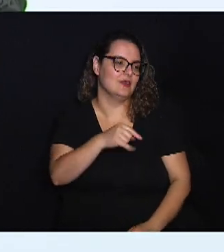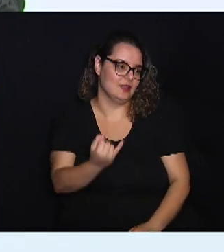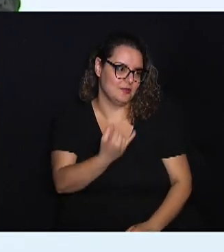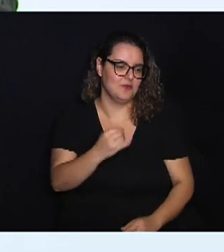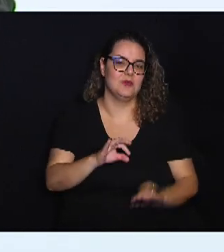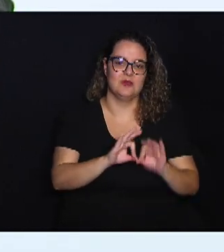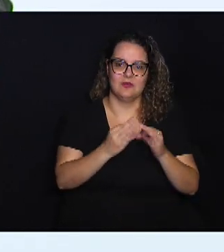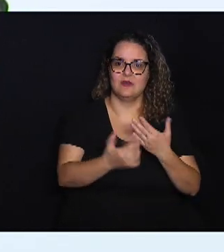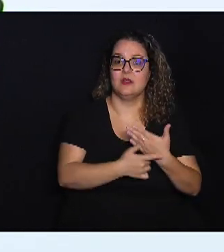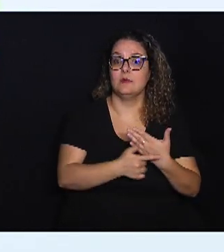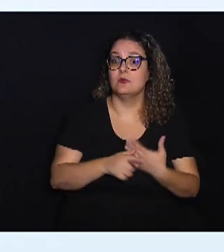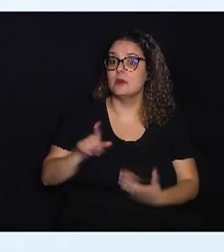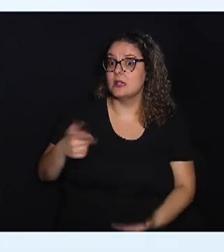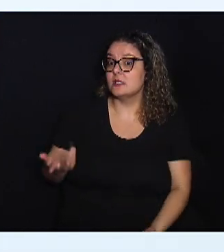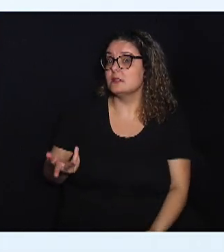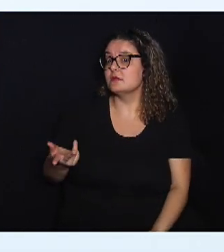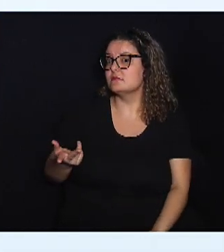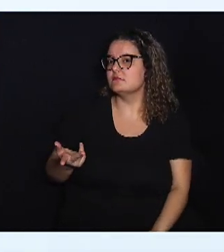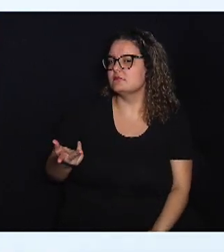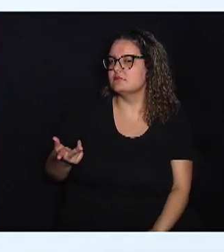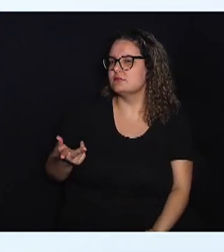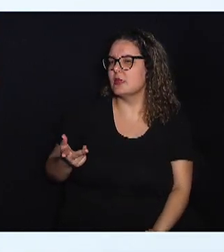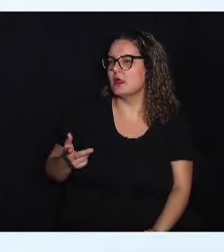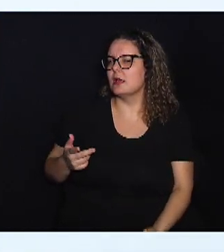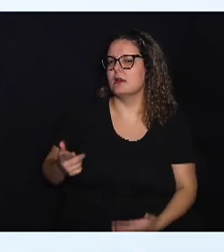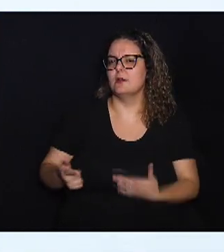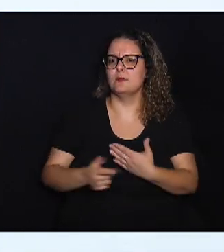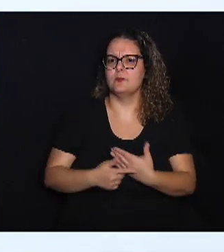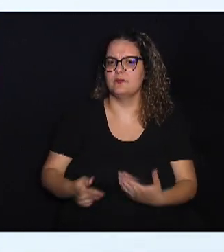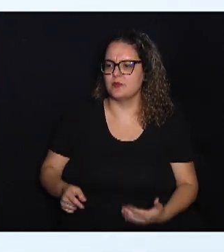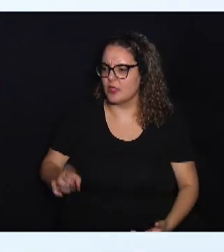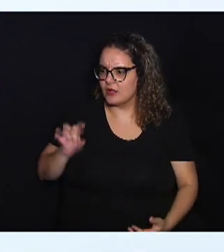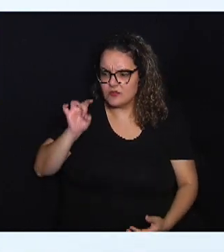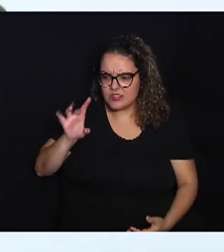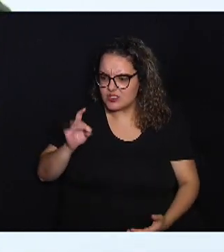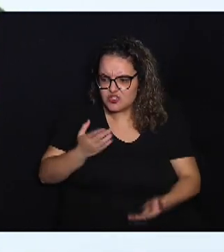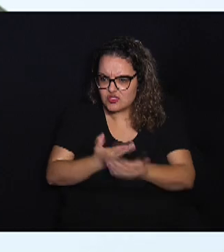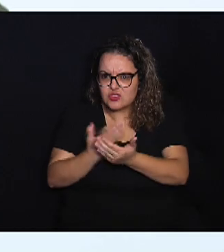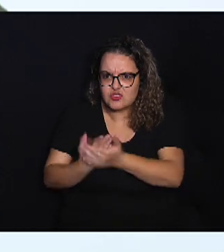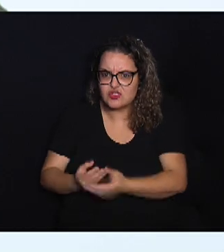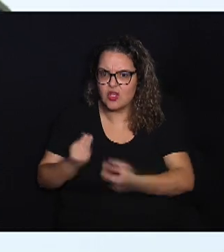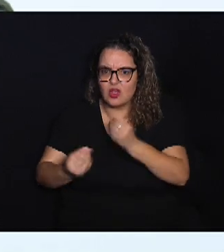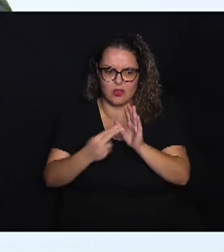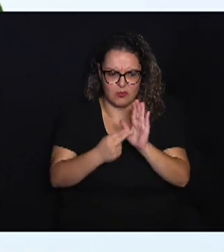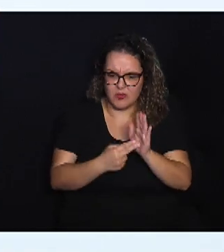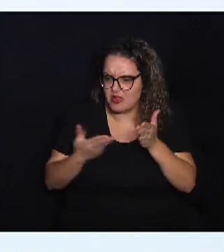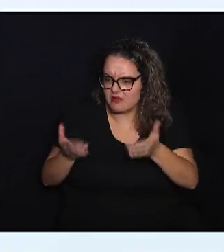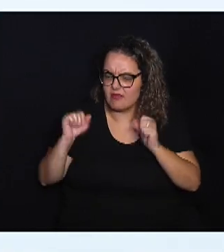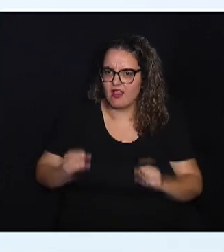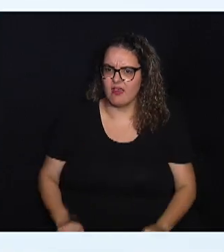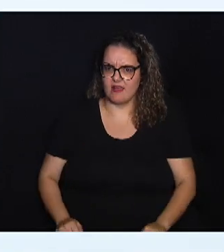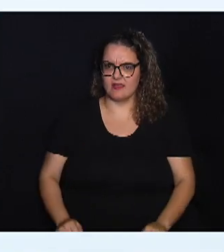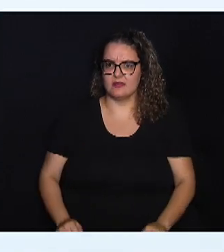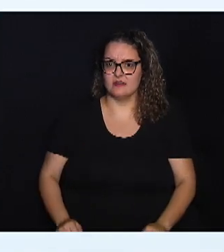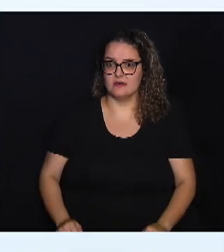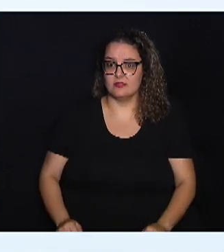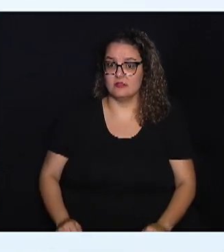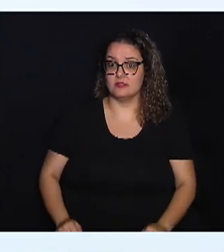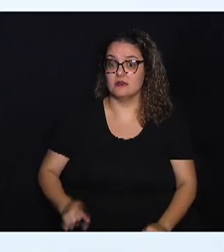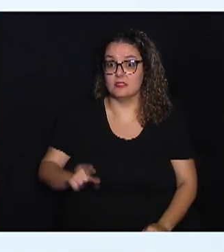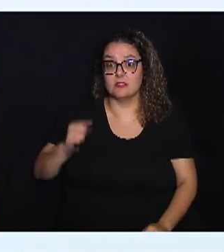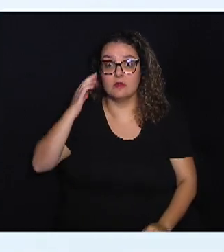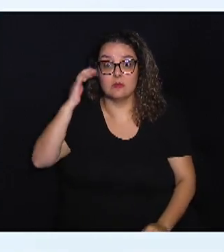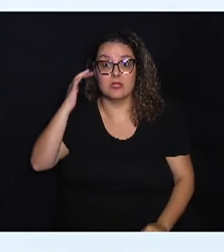né, Com Bernardo? certeza, mas geralmente às vezes vem um papel assim: você só estuda, como é que você tira uma nota dessa? Sem pensar que na cabeça do